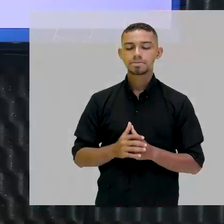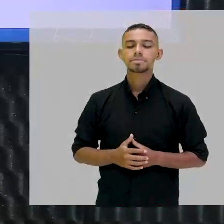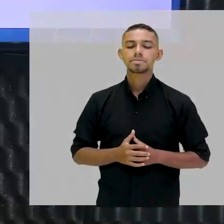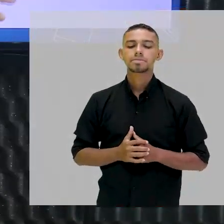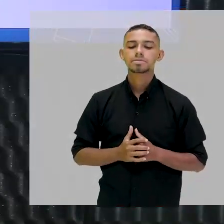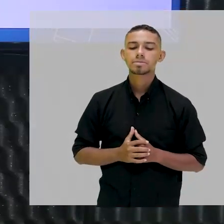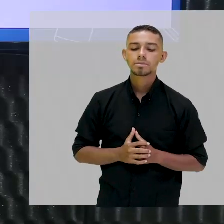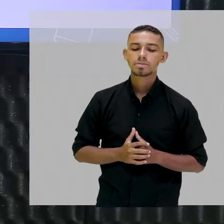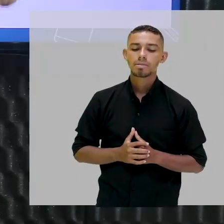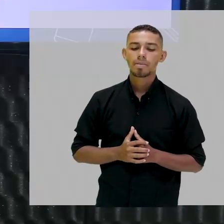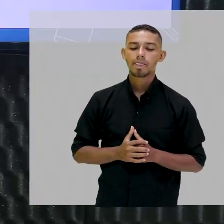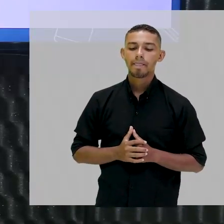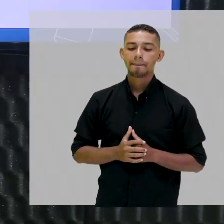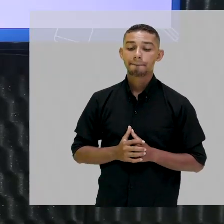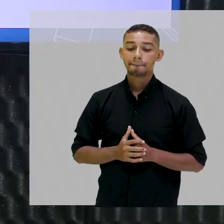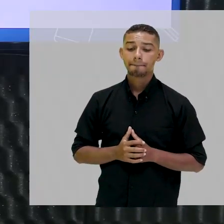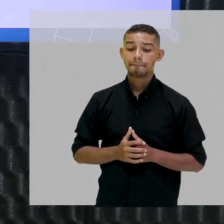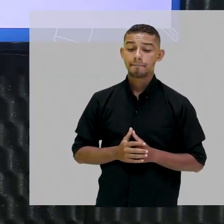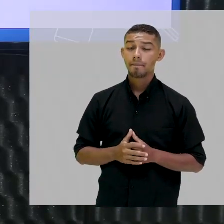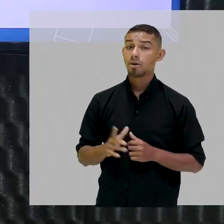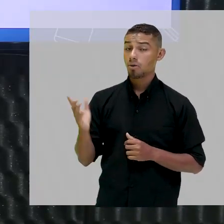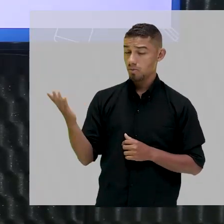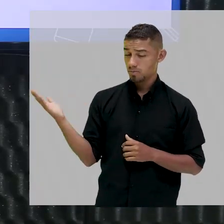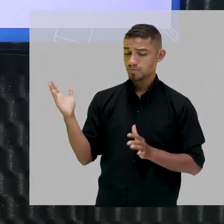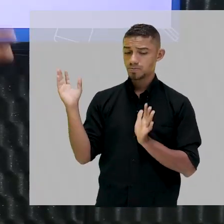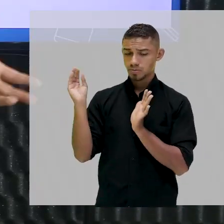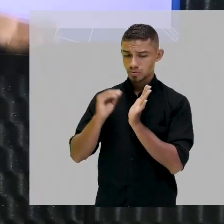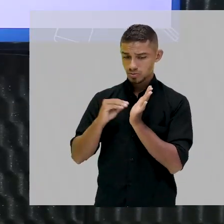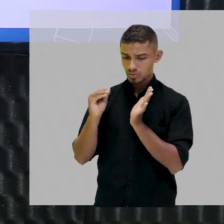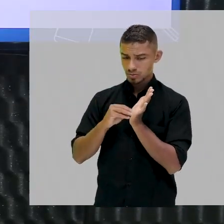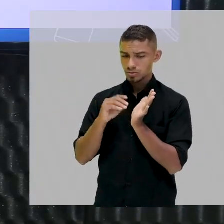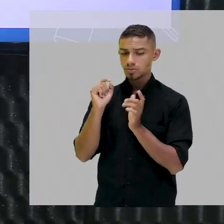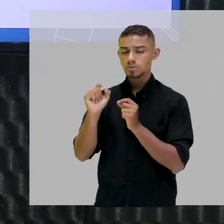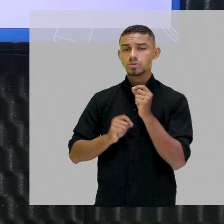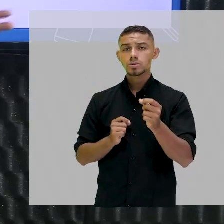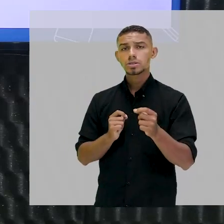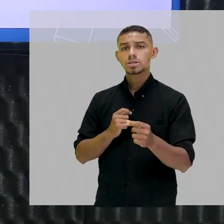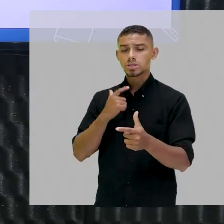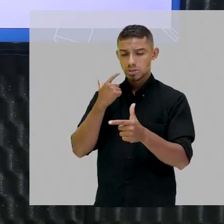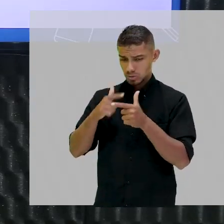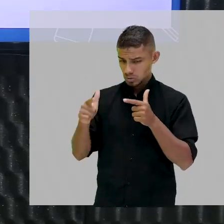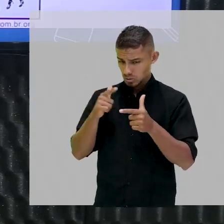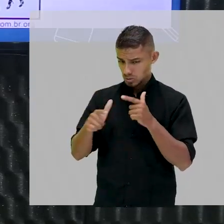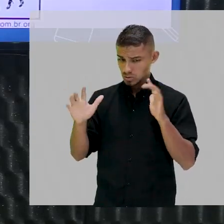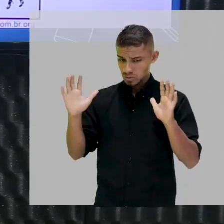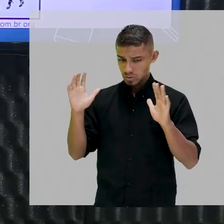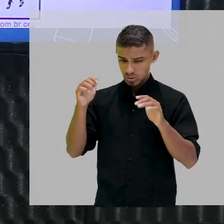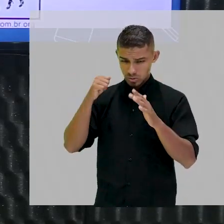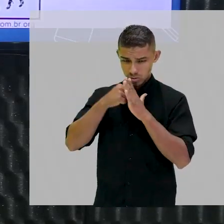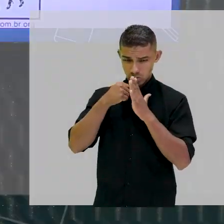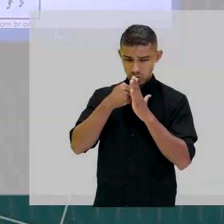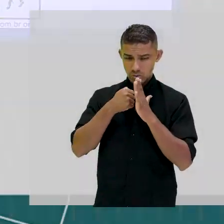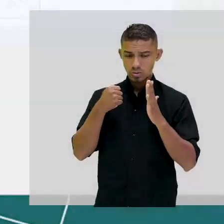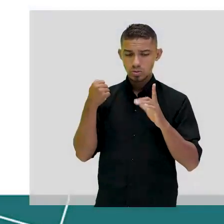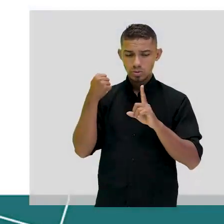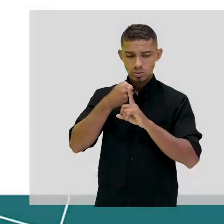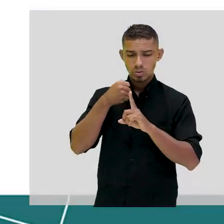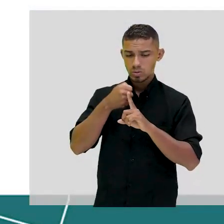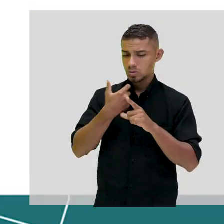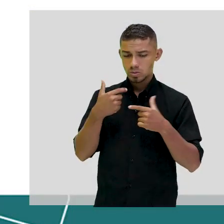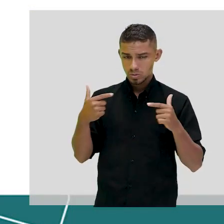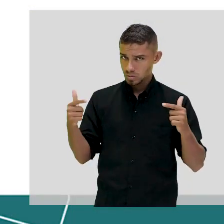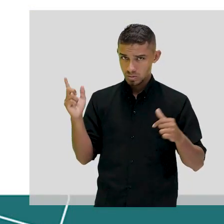Ó, ausência de disputas corporais, que é o que caracterizaria ser luta. Aí,